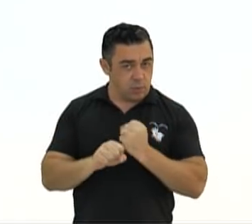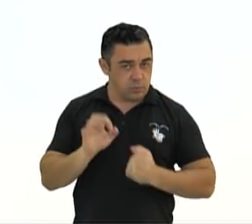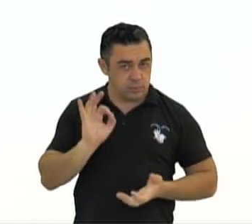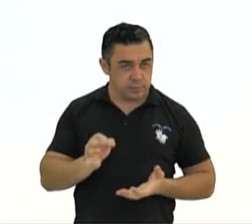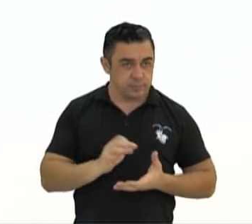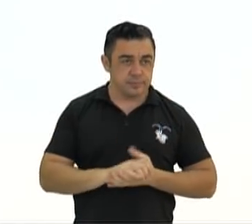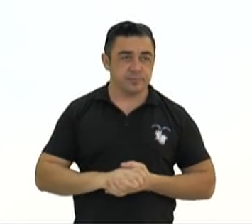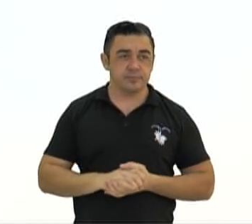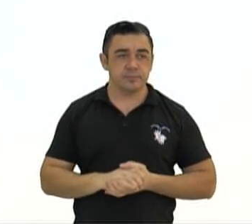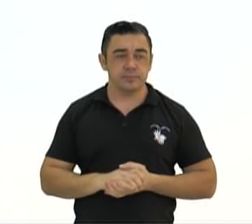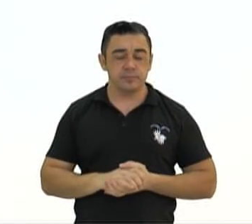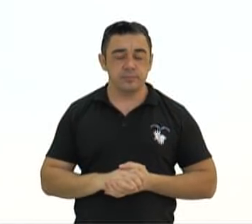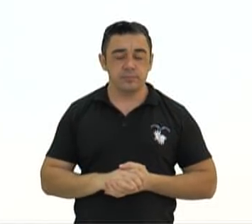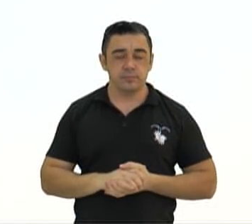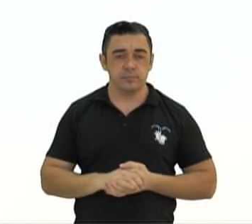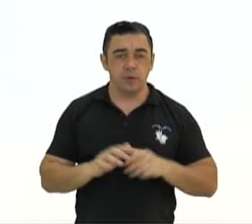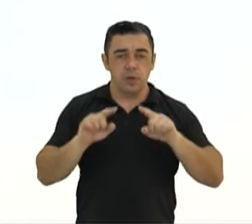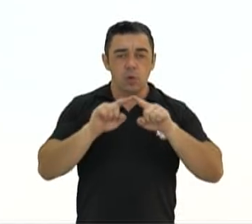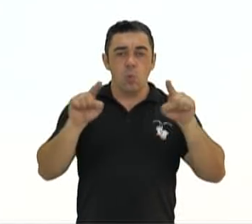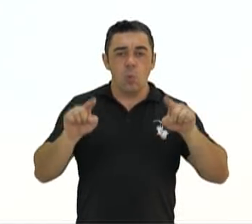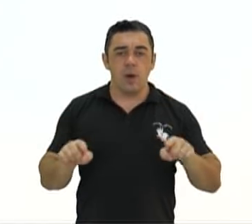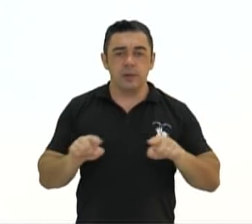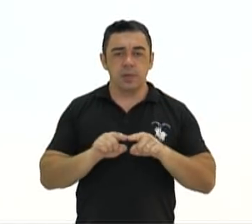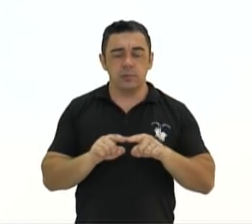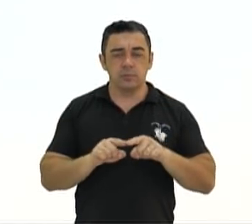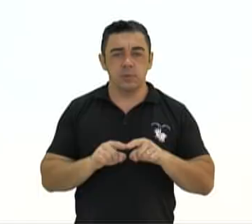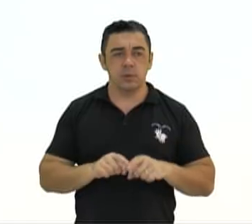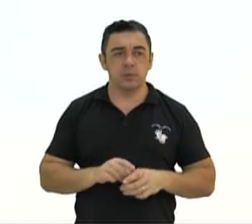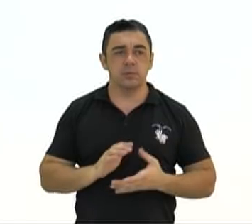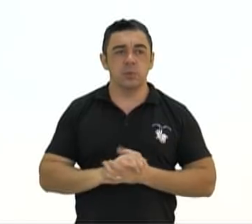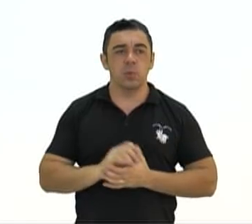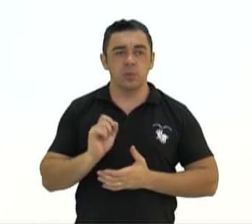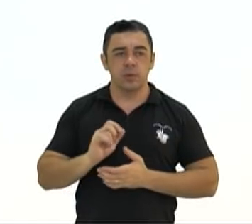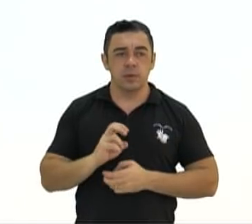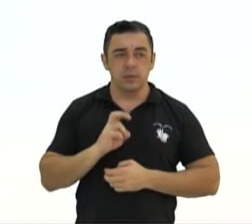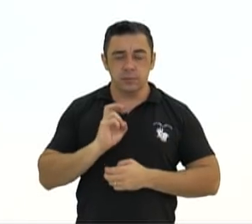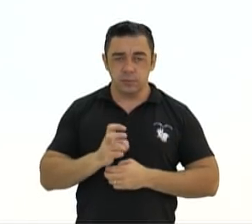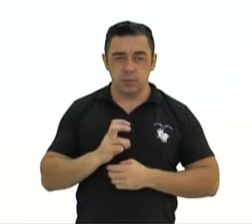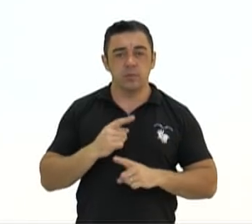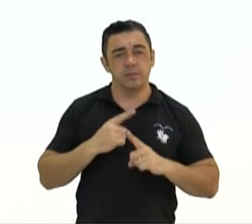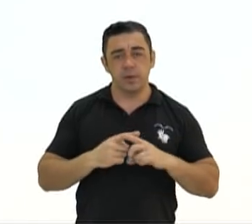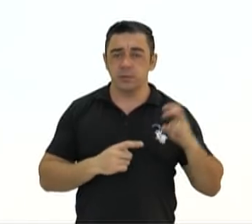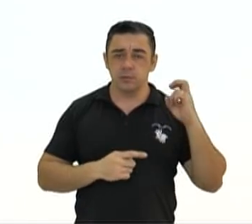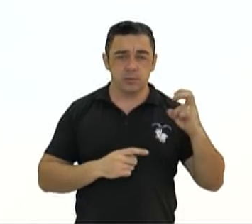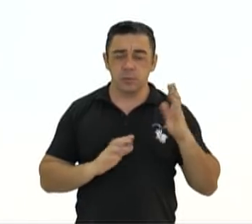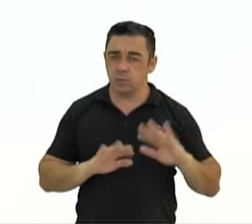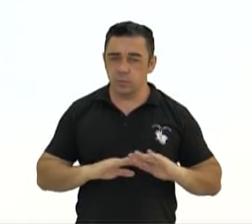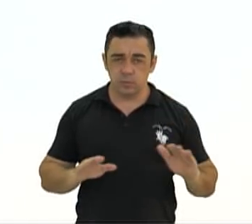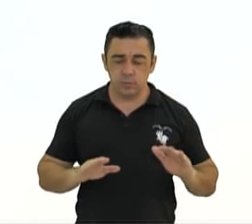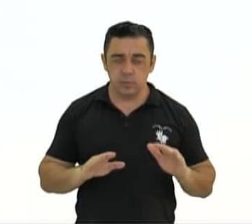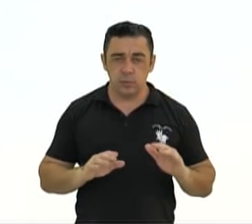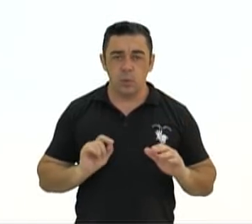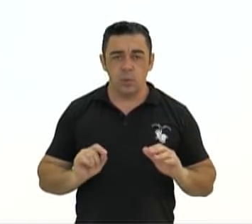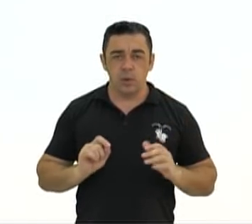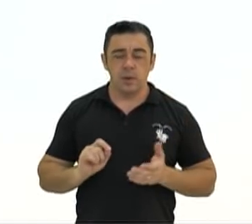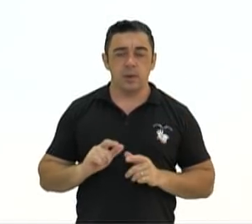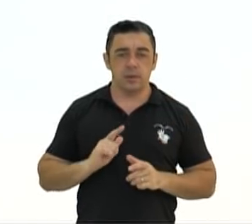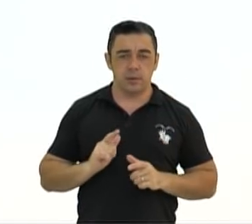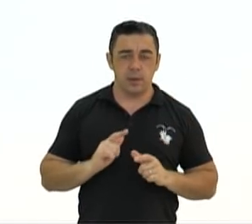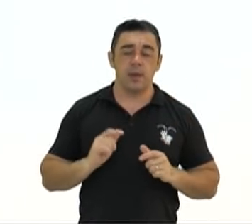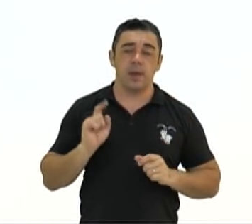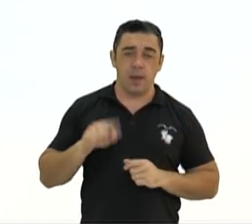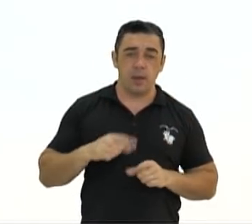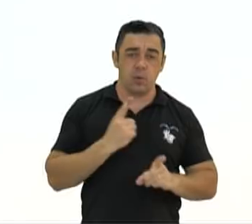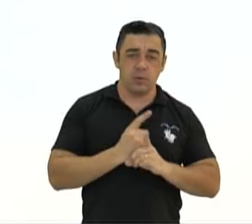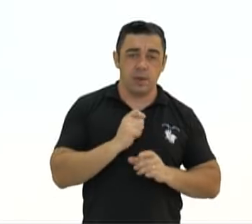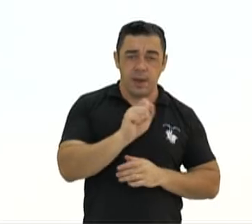bom? E aqui a nossa base é formada por um quadrado. Então, o que a gente vai ter que calcular? Vamos